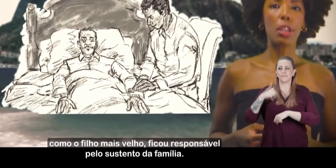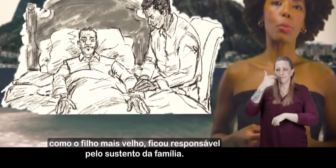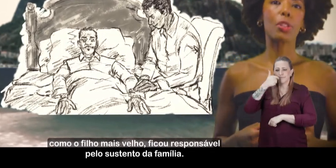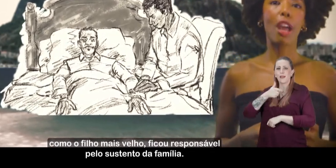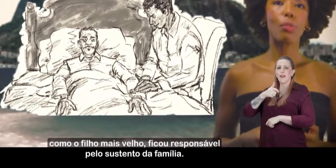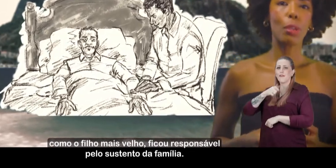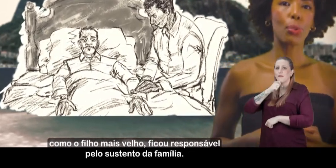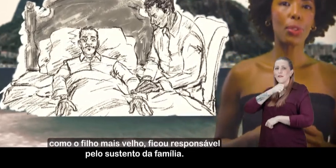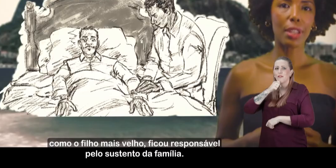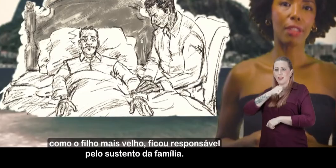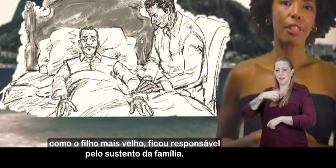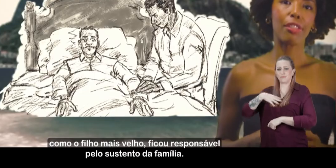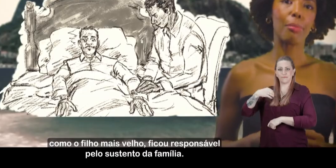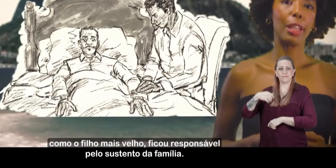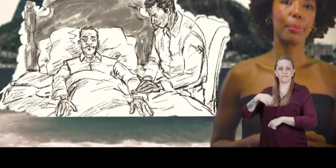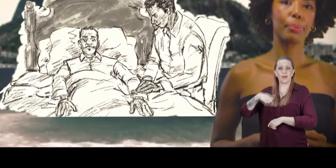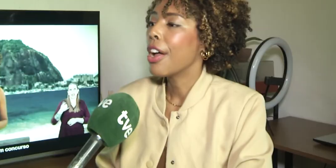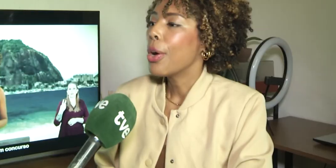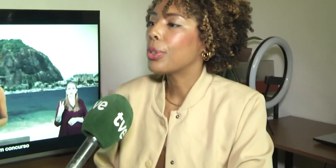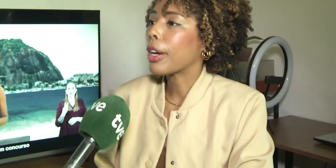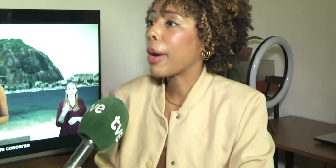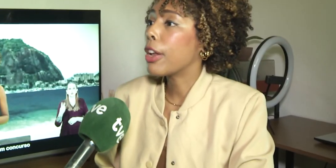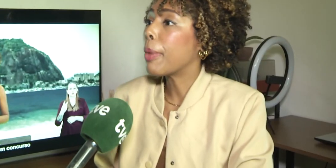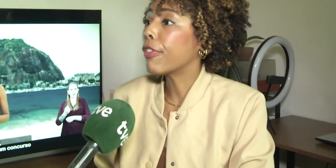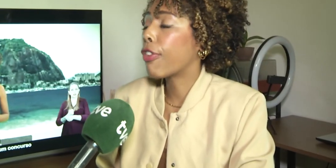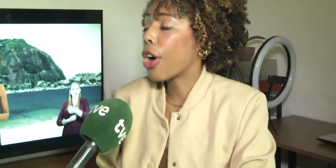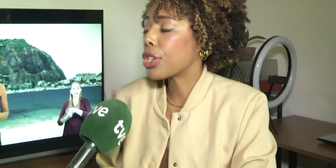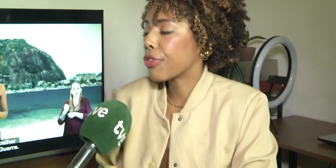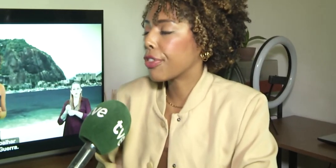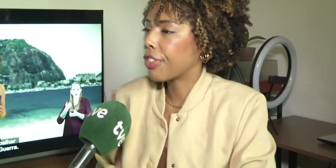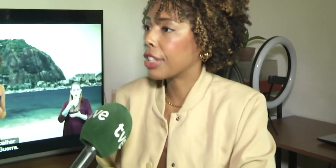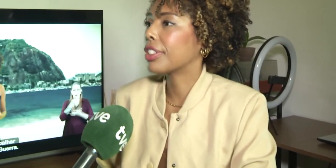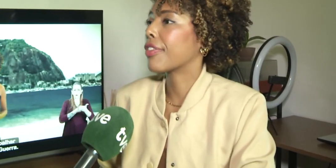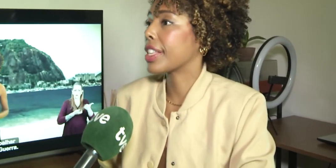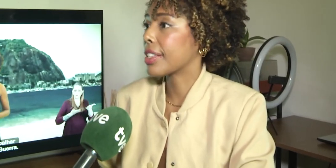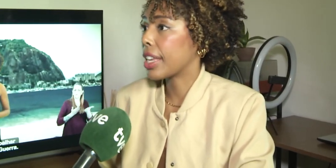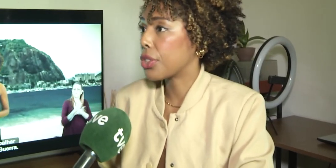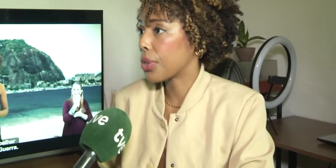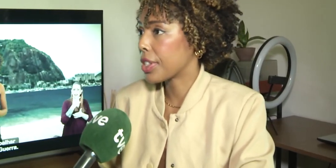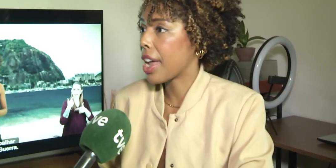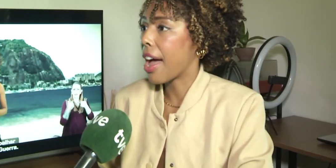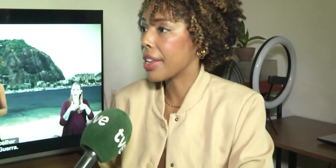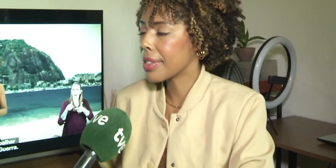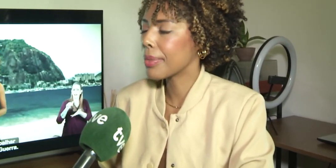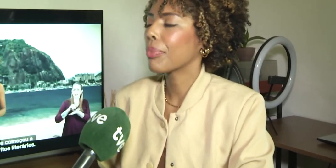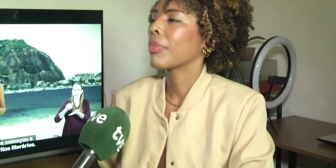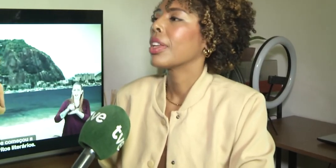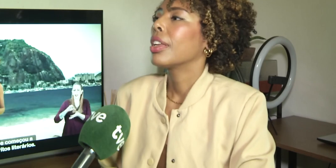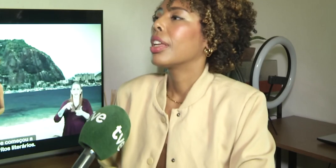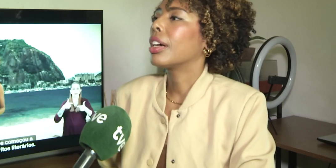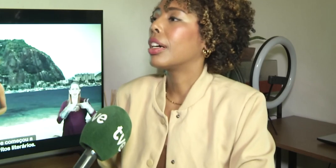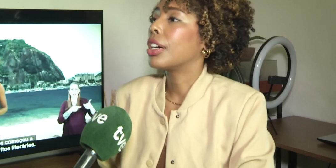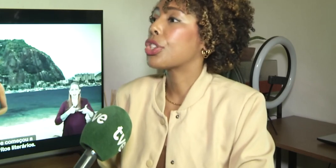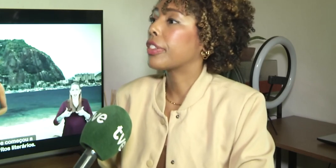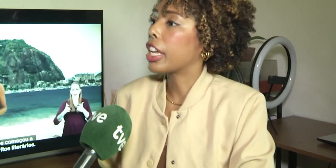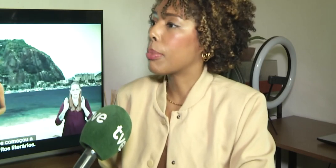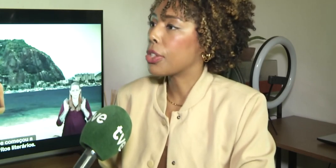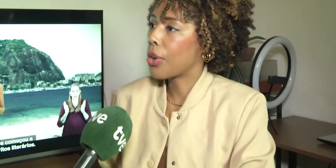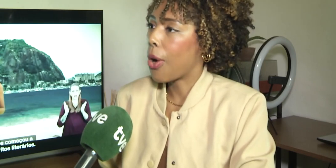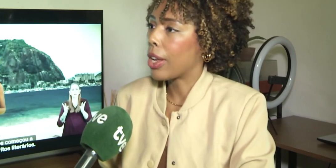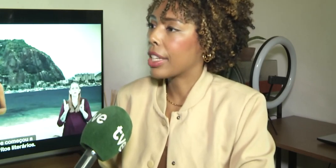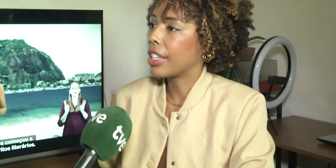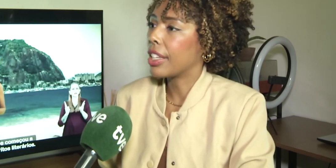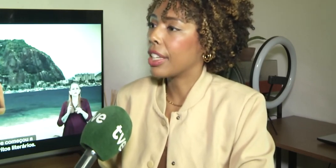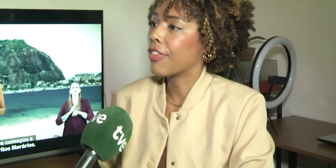pedagógico em escolas da rede pública o trabalho bem forte foi feito através das redes sociais ã já